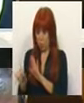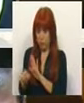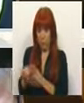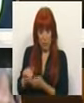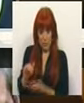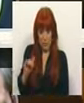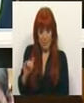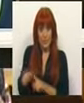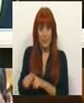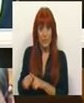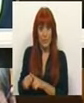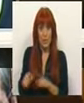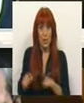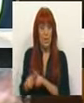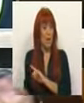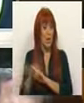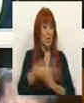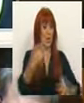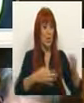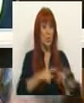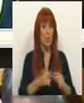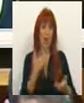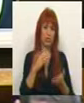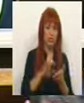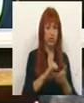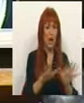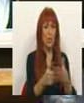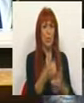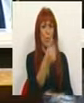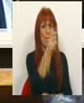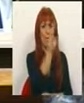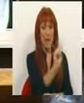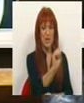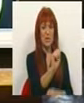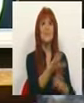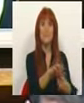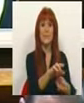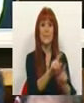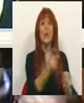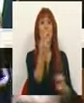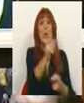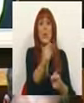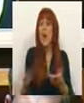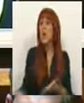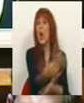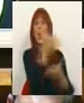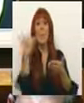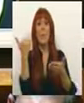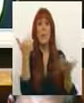fundo vai pleitear nos tribunais como credor do Grupo Espírito Santo e o dinheiro que